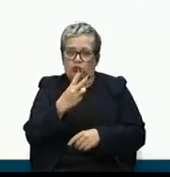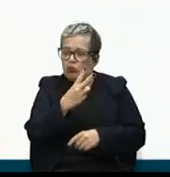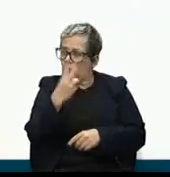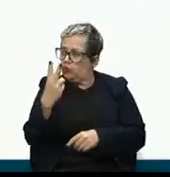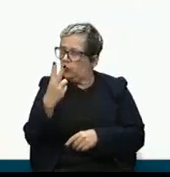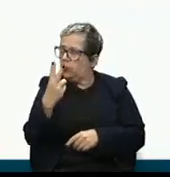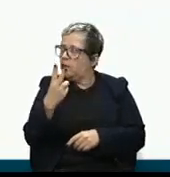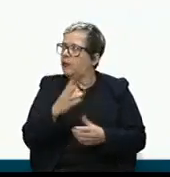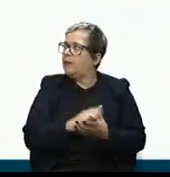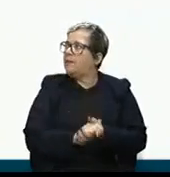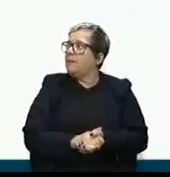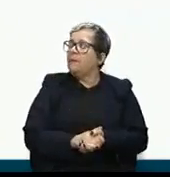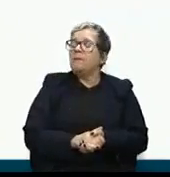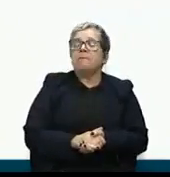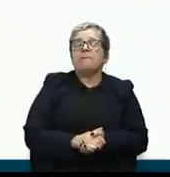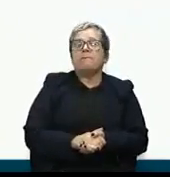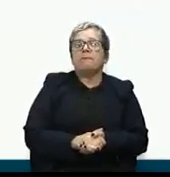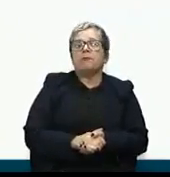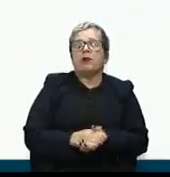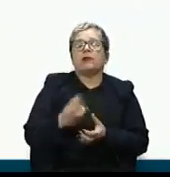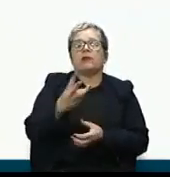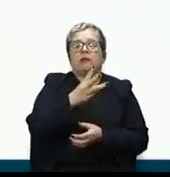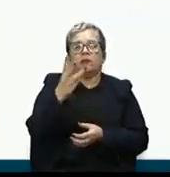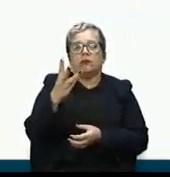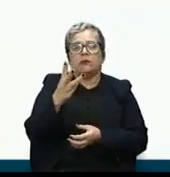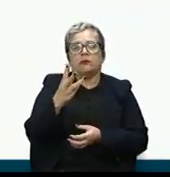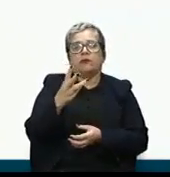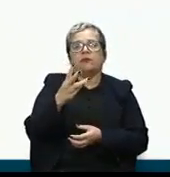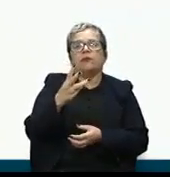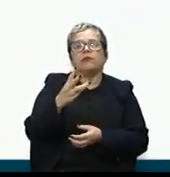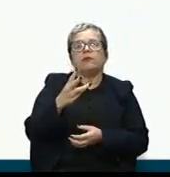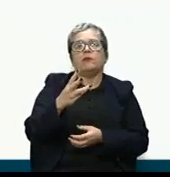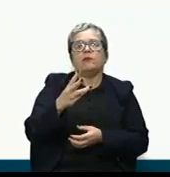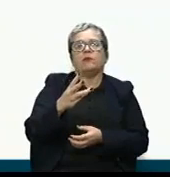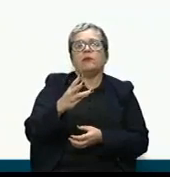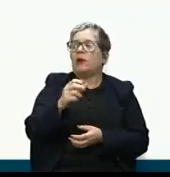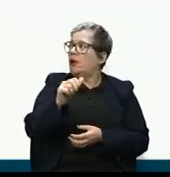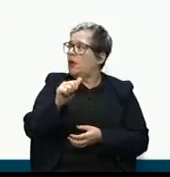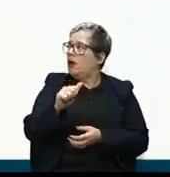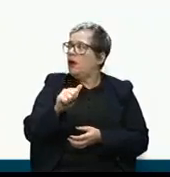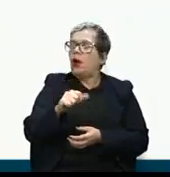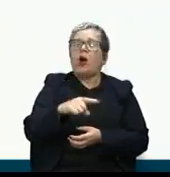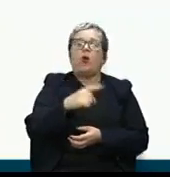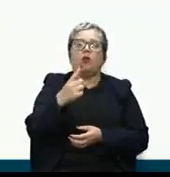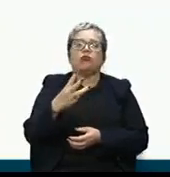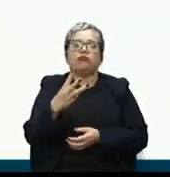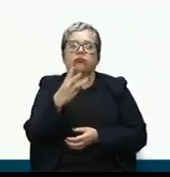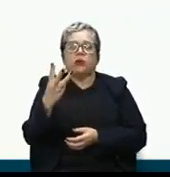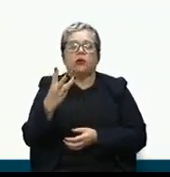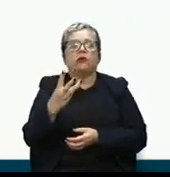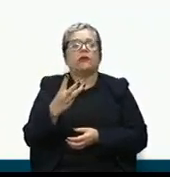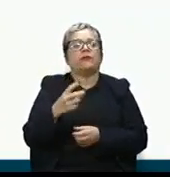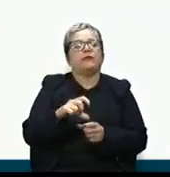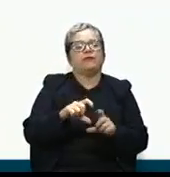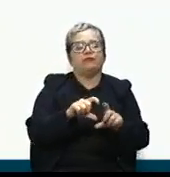linha, segunda coluna. Na terceira posição, A1, 3. Agora, na segunda linha,